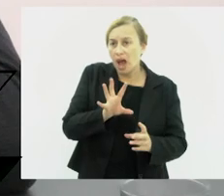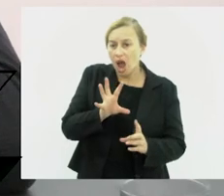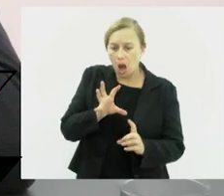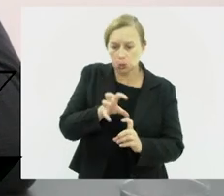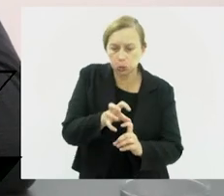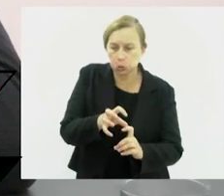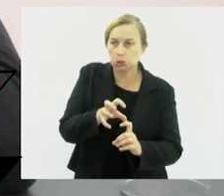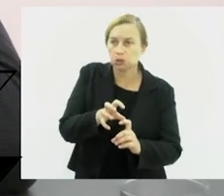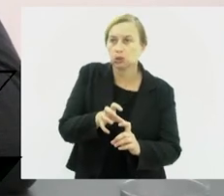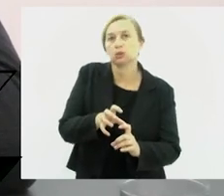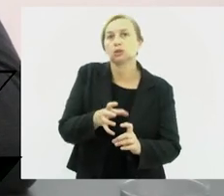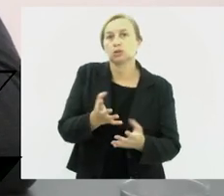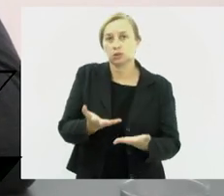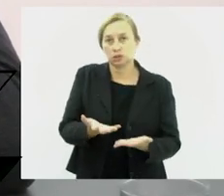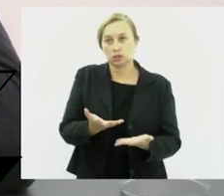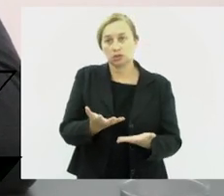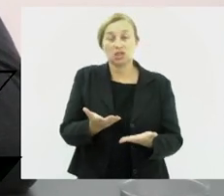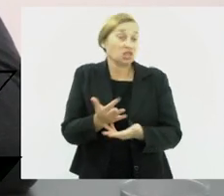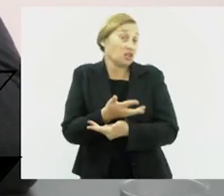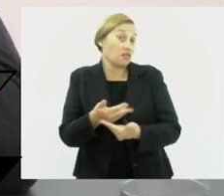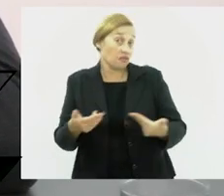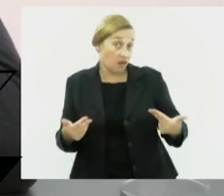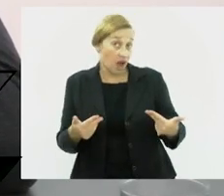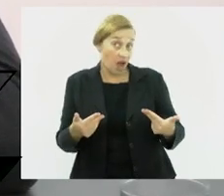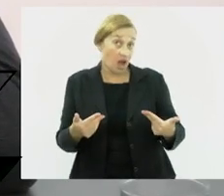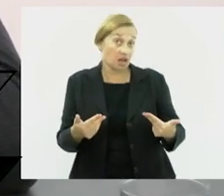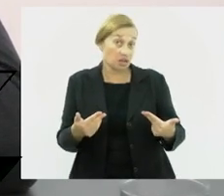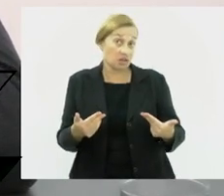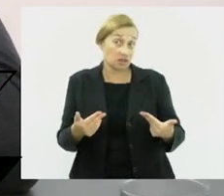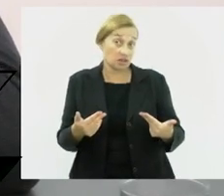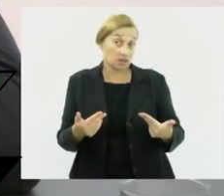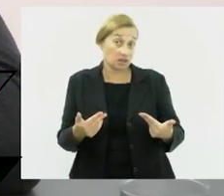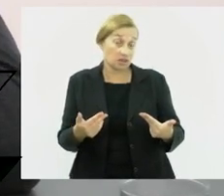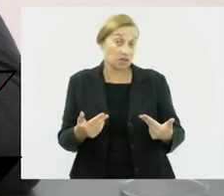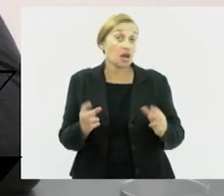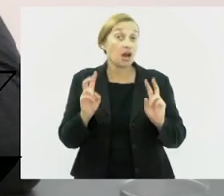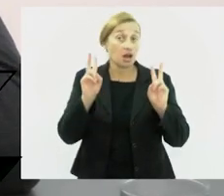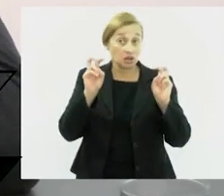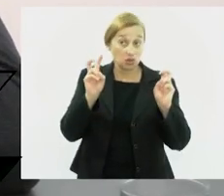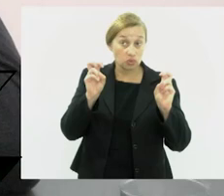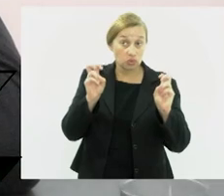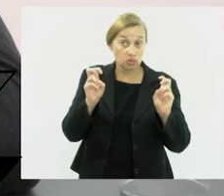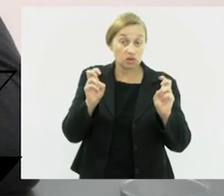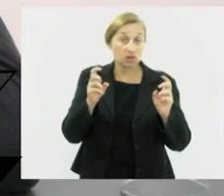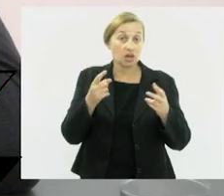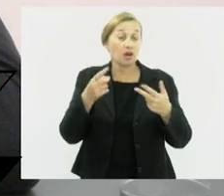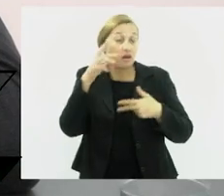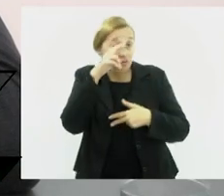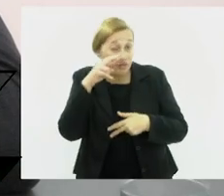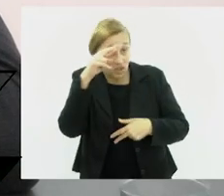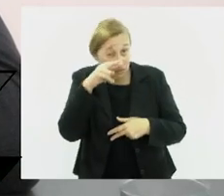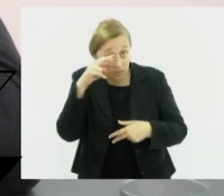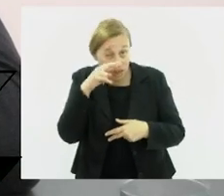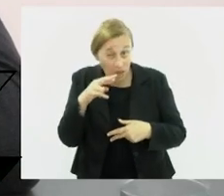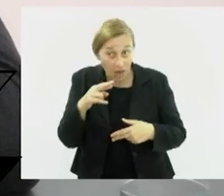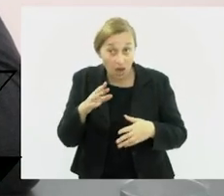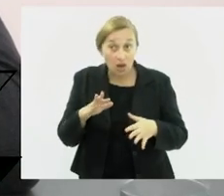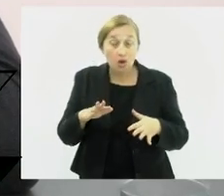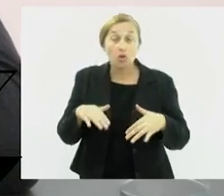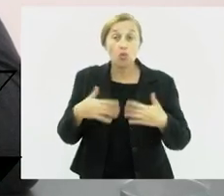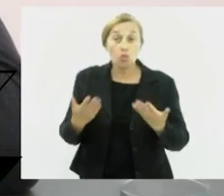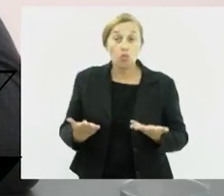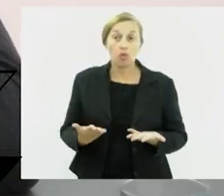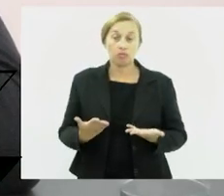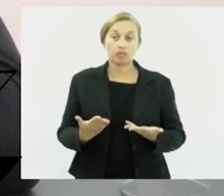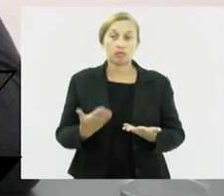existe uma série de circunstâncias. Os fatos terão que ser apresentados, as versões apresentadas, e o delegado dará tratamento jurídico de acordo com o que lhe for